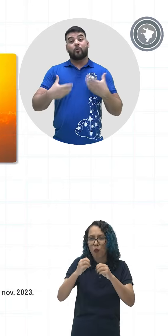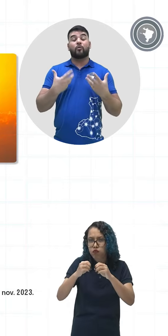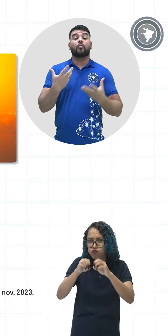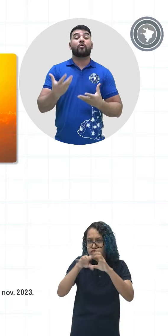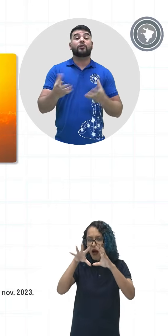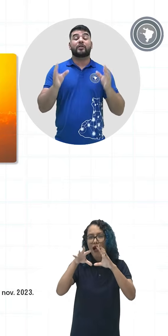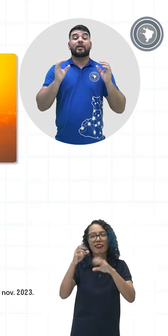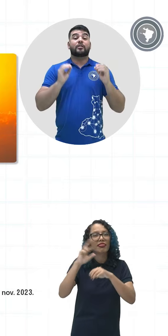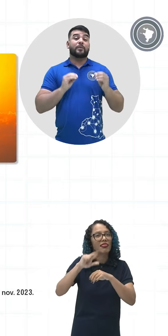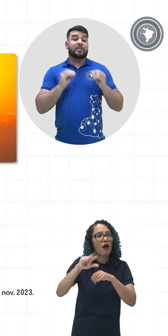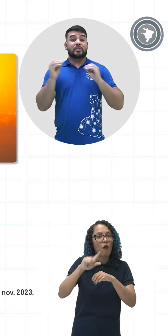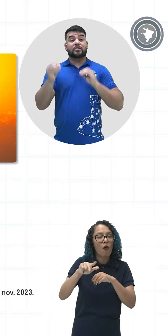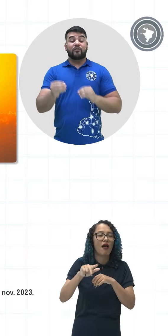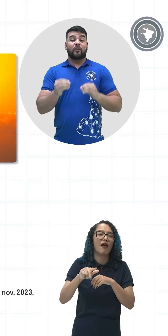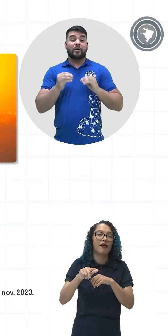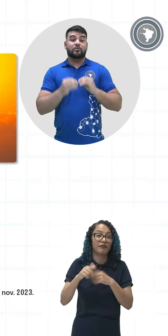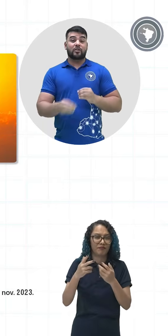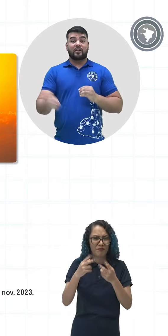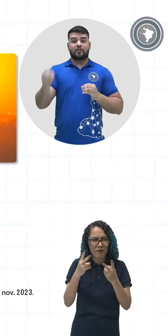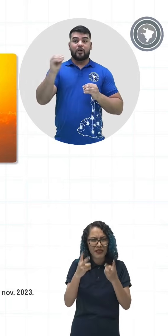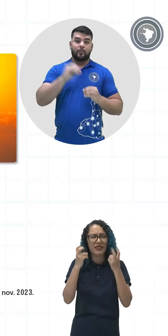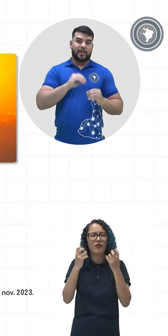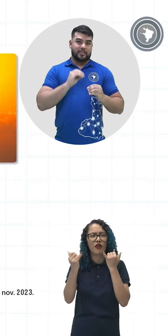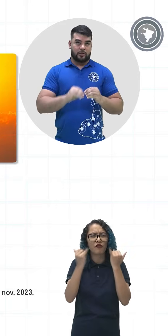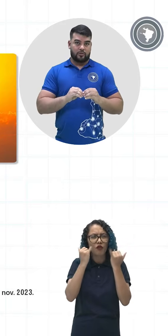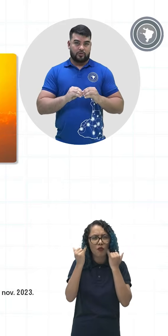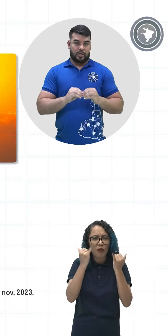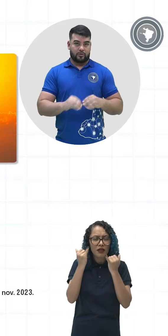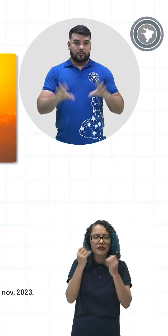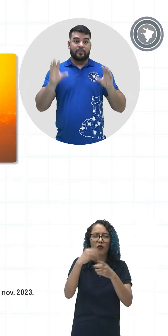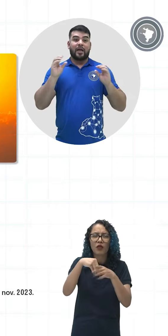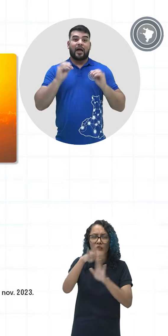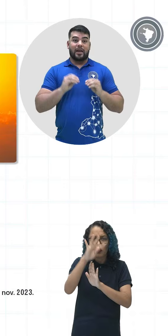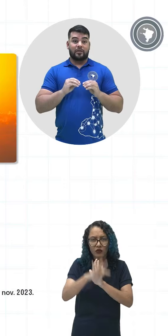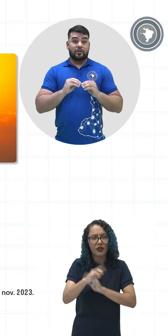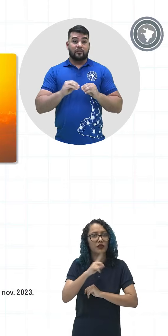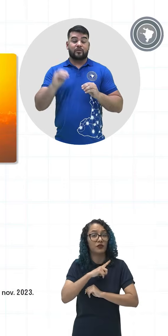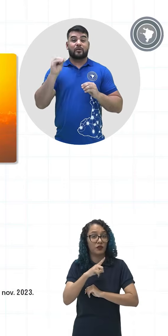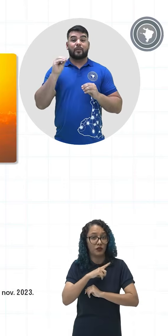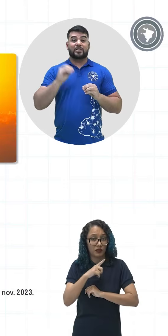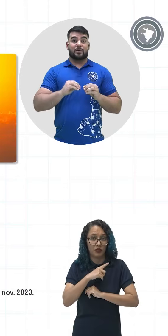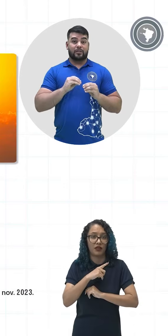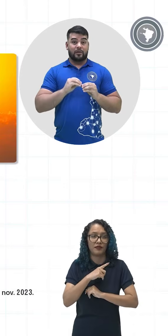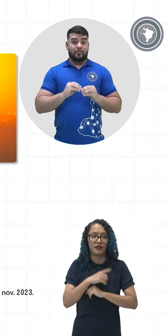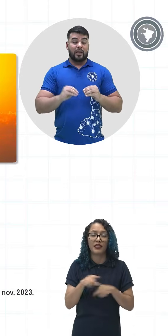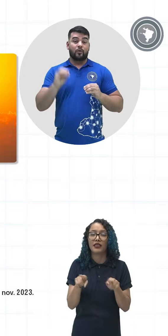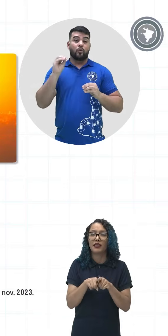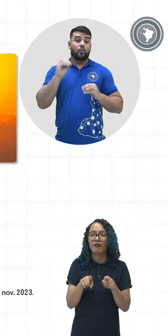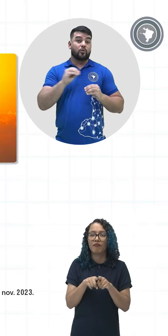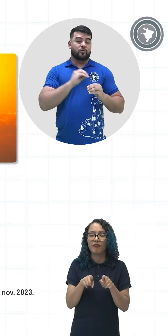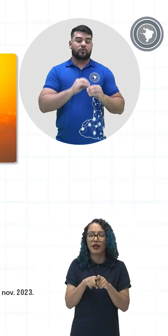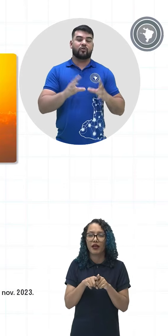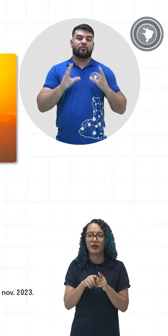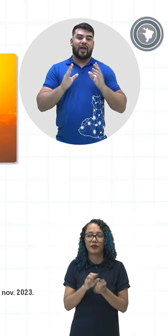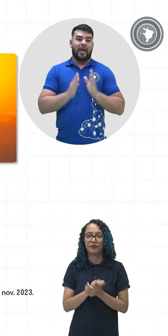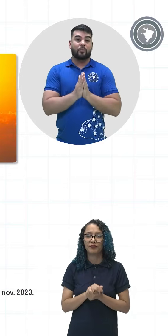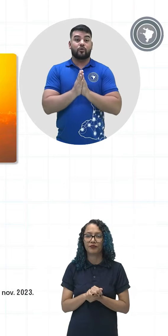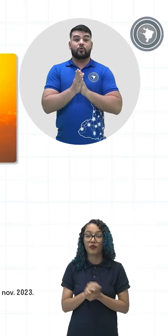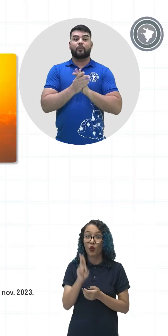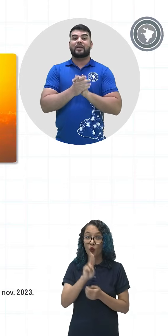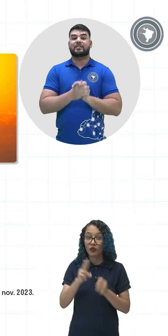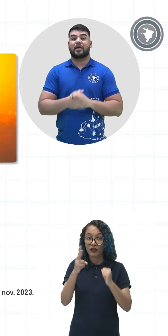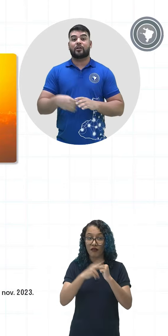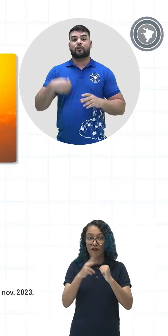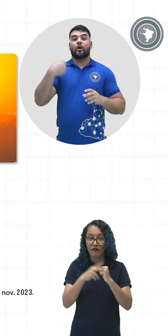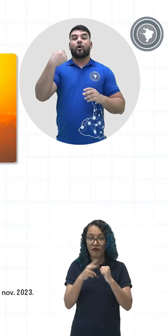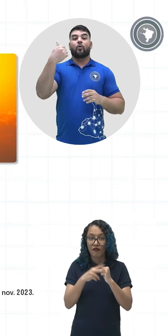certo? Está um pouco longe. Então, percebam que são informações que estão presentes no texto. Além disso, você percebe também o uso dos verbos